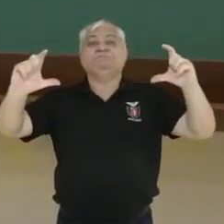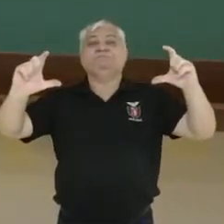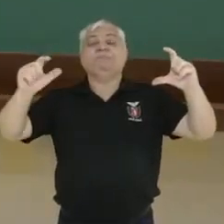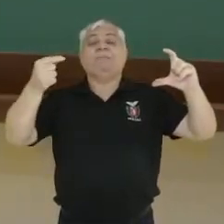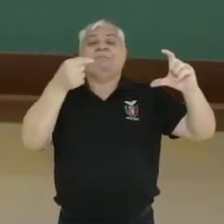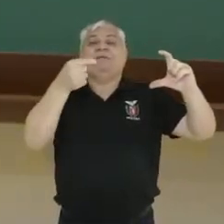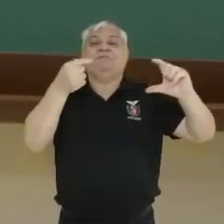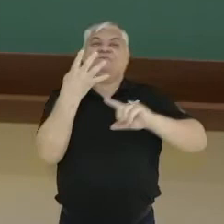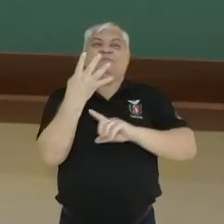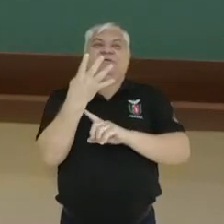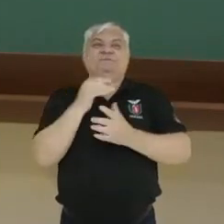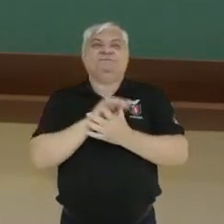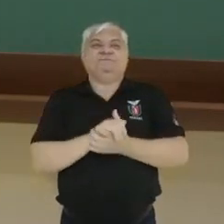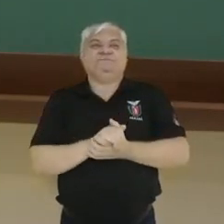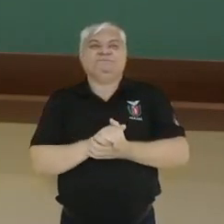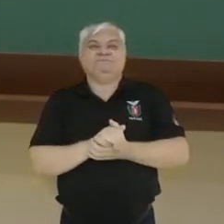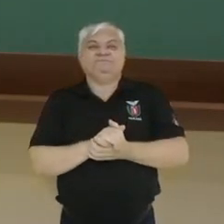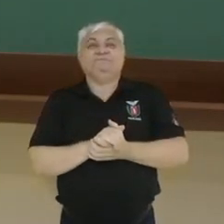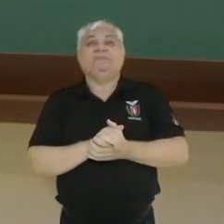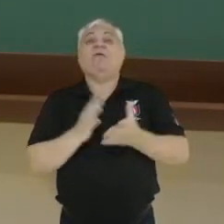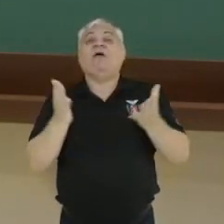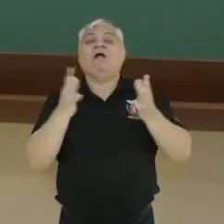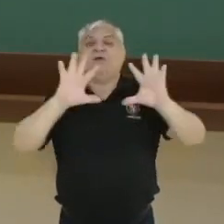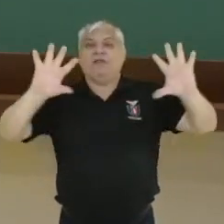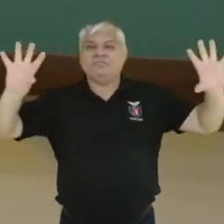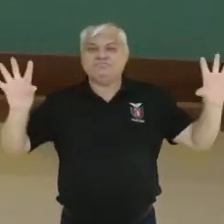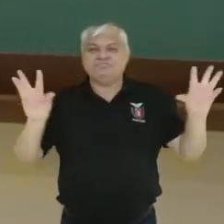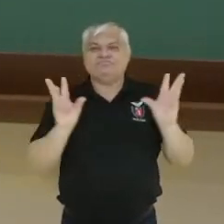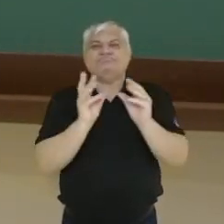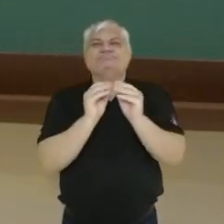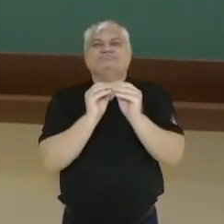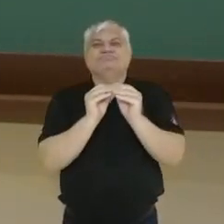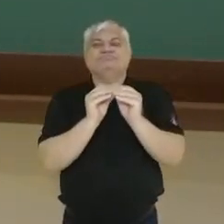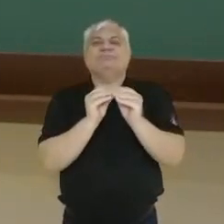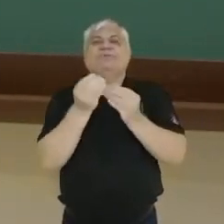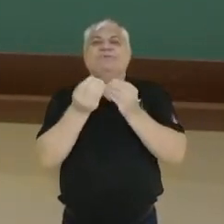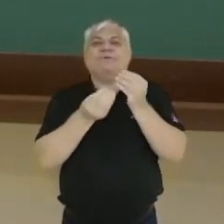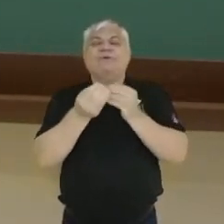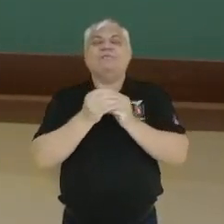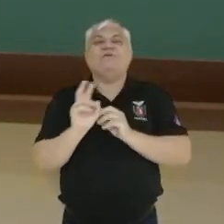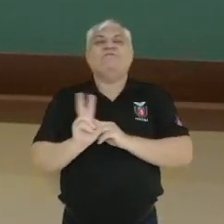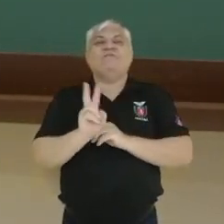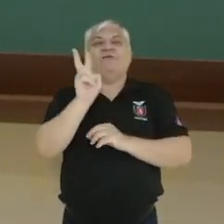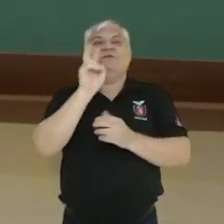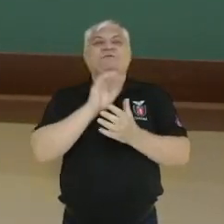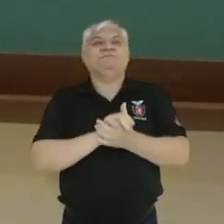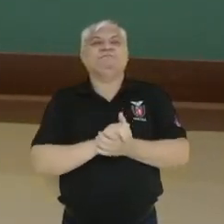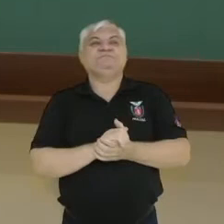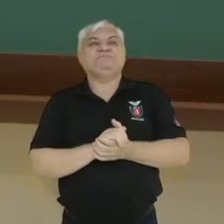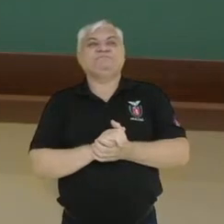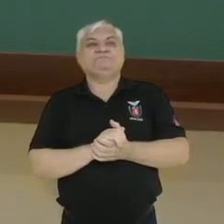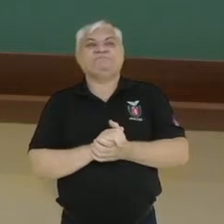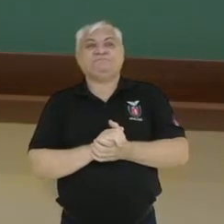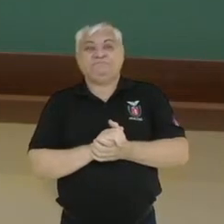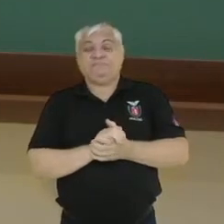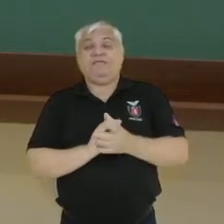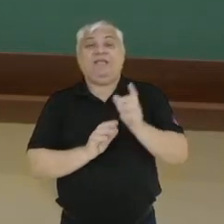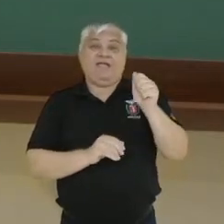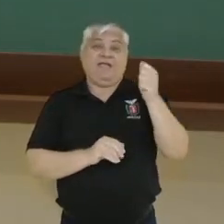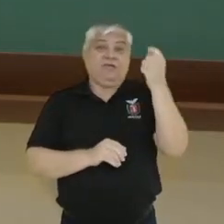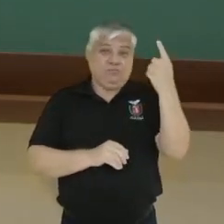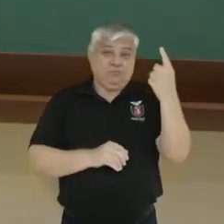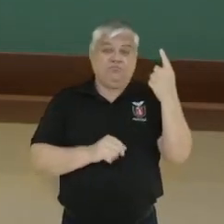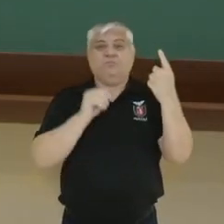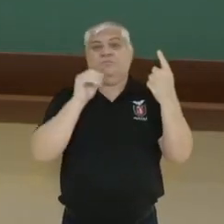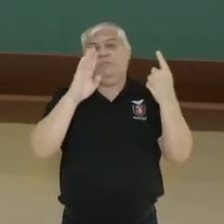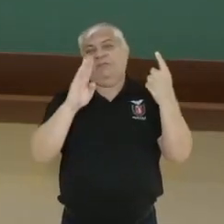menos 4. Que ali a gente agora vai determinar o nosso valor do nosso raio. O valor de A a gente já determinou, o valor